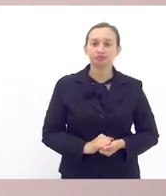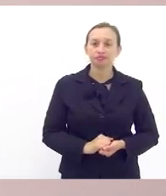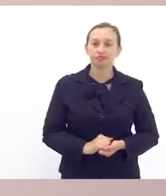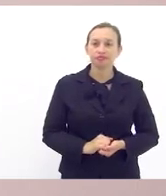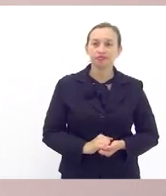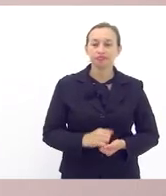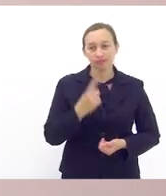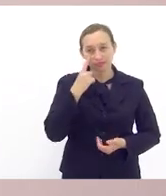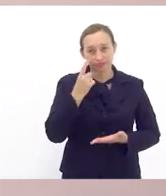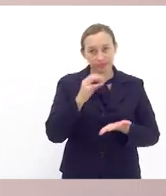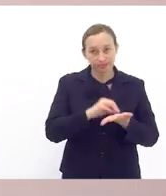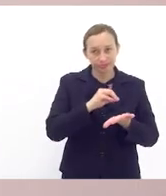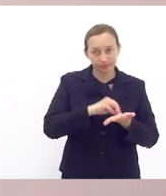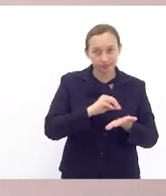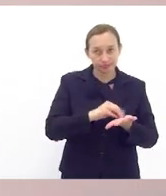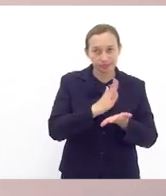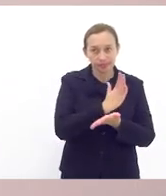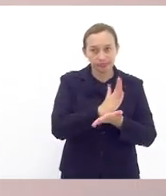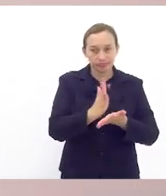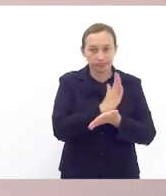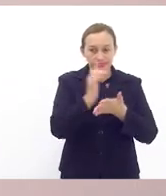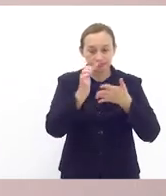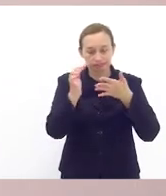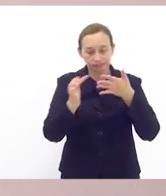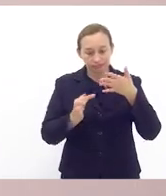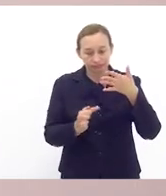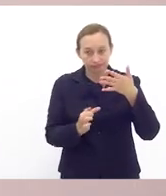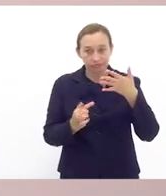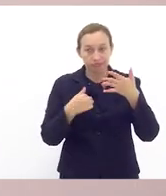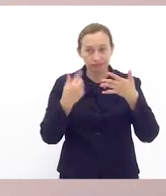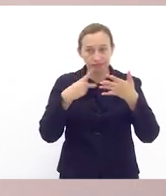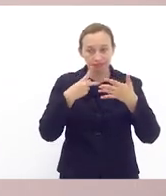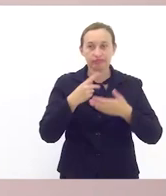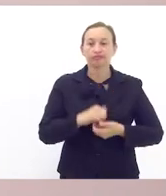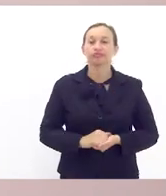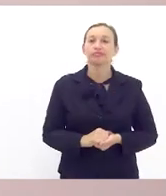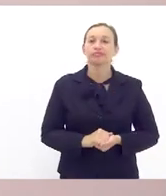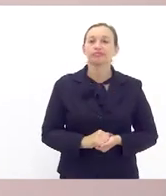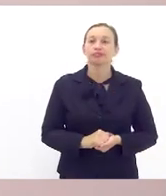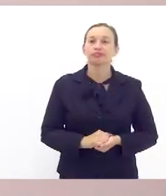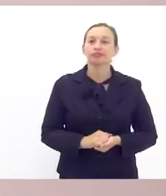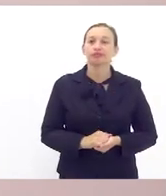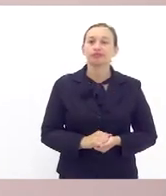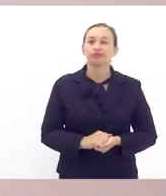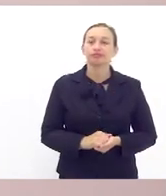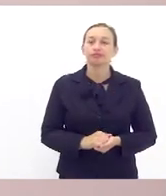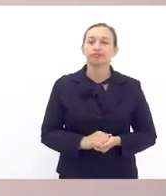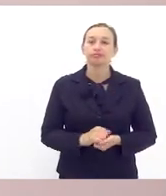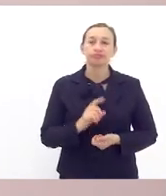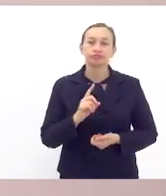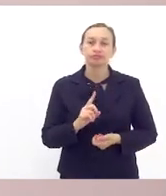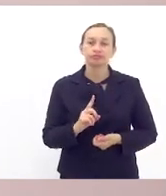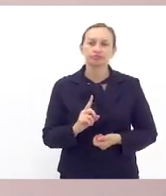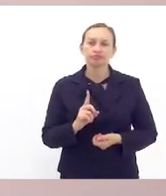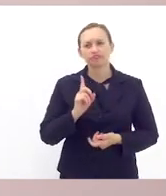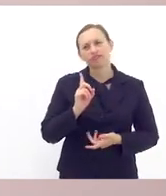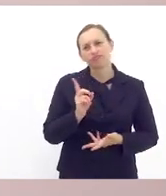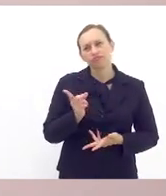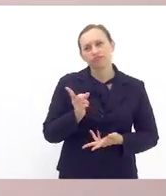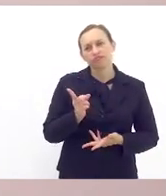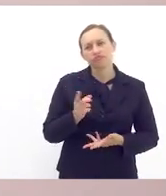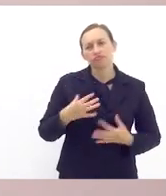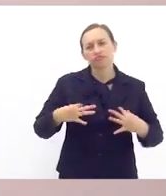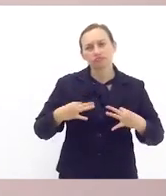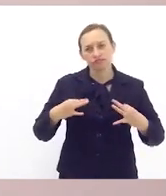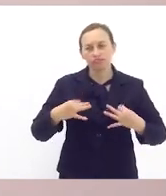deixa eu ver se faltou algum dos itens aqui que eu ia comentar acho que em linhas Gerais É acho que é isso fica